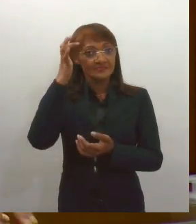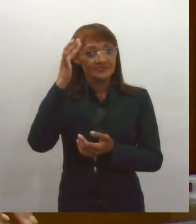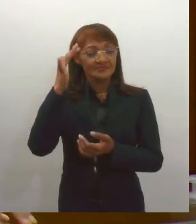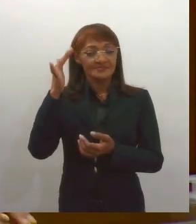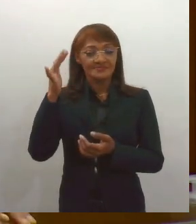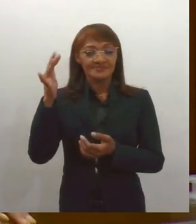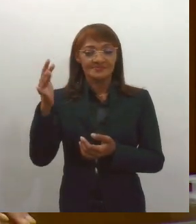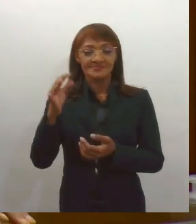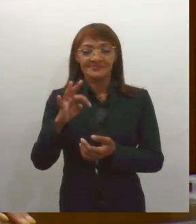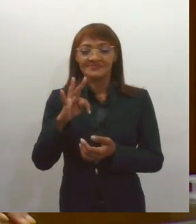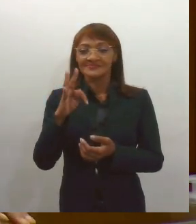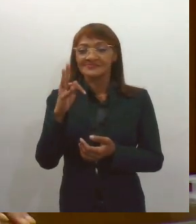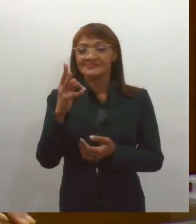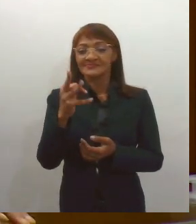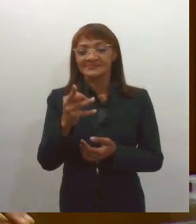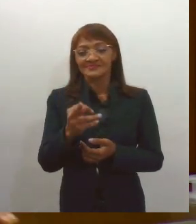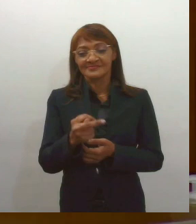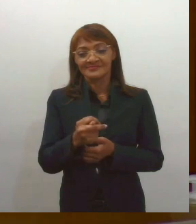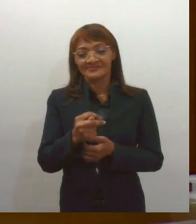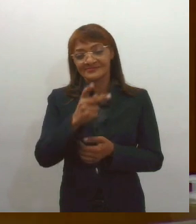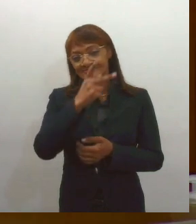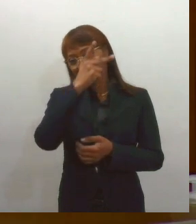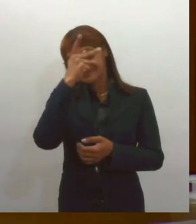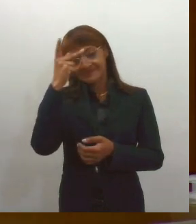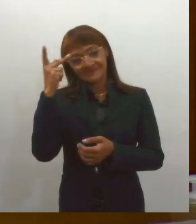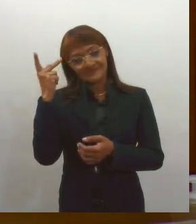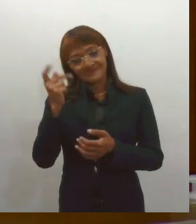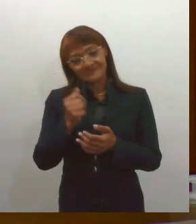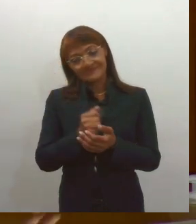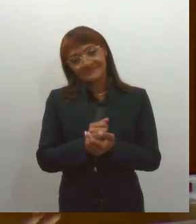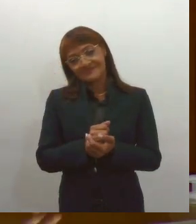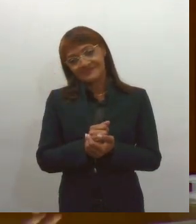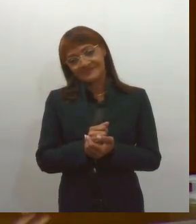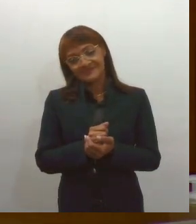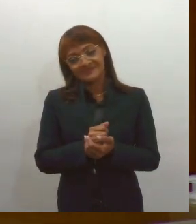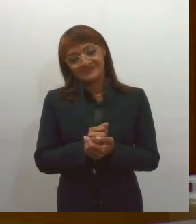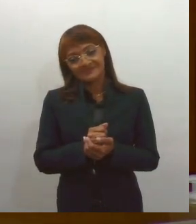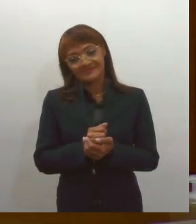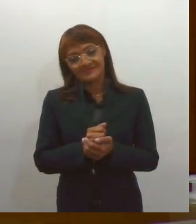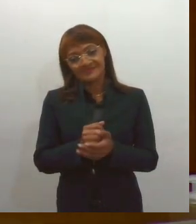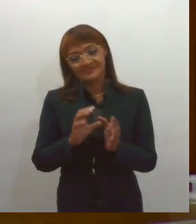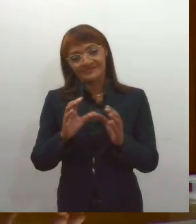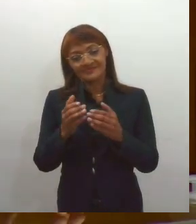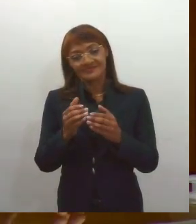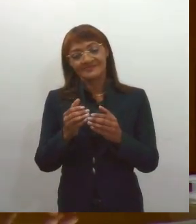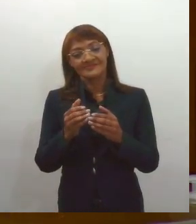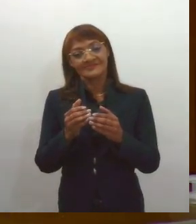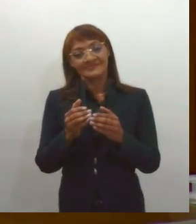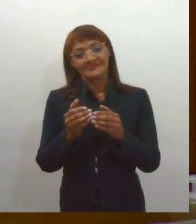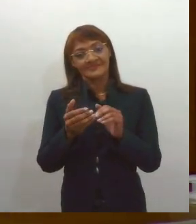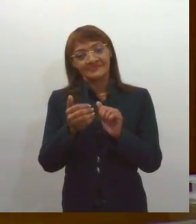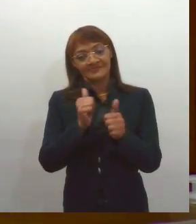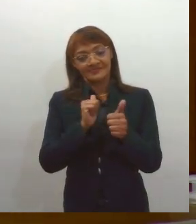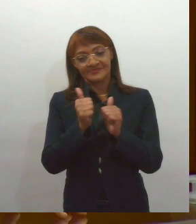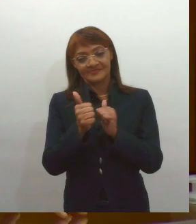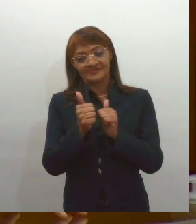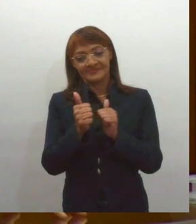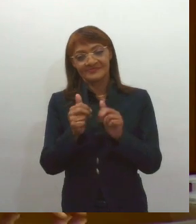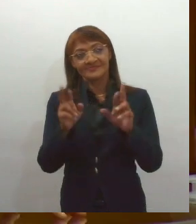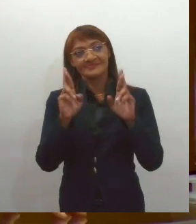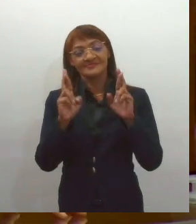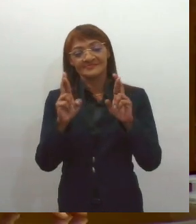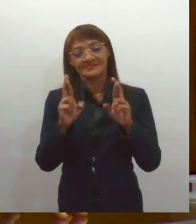Serra do tricolor da Serra que agora em razão de um mandato voltado pra região e para o estado de